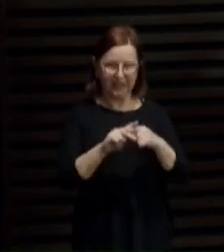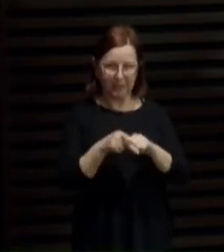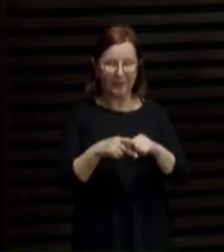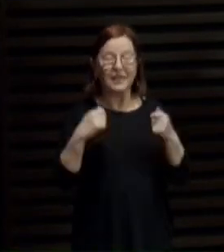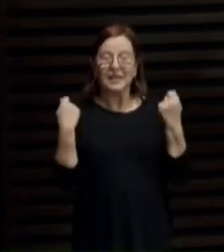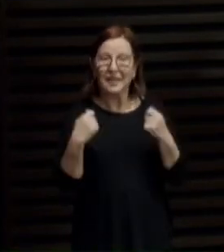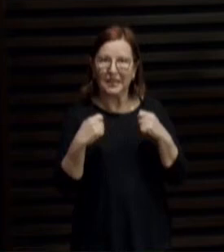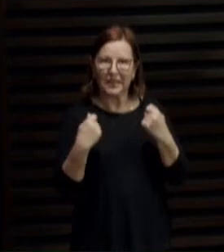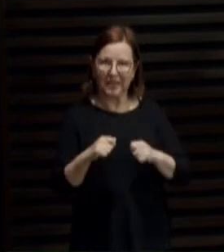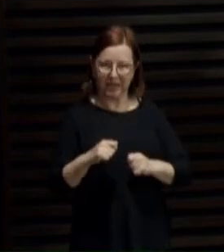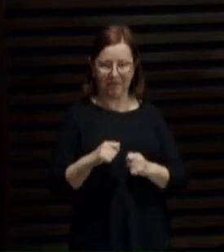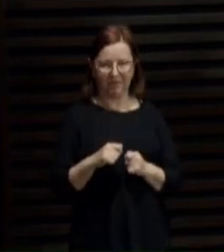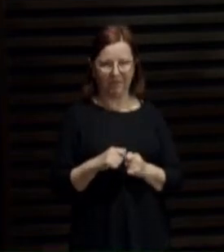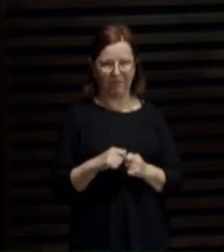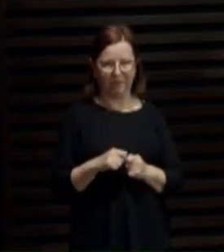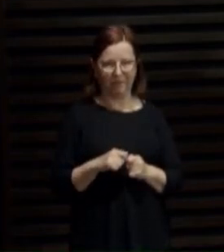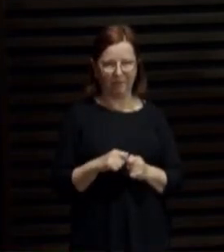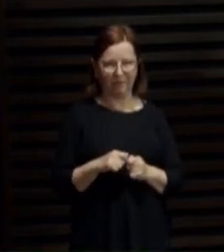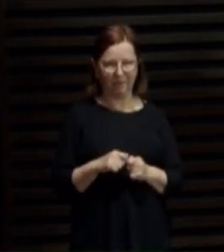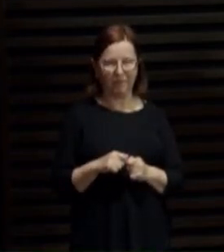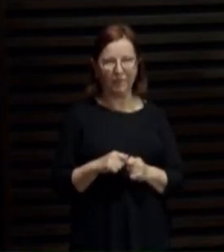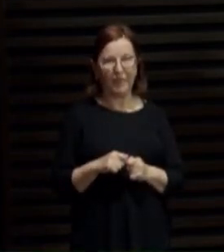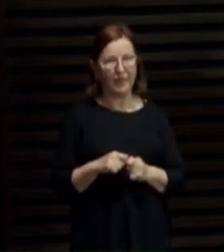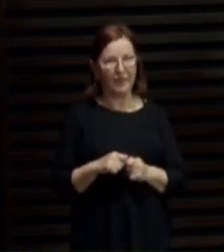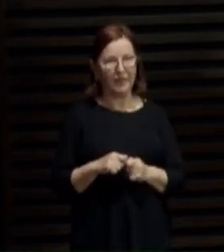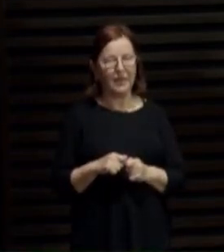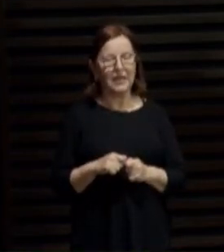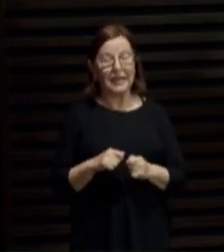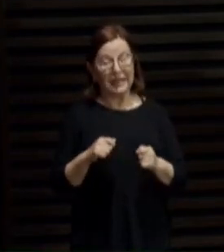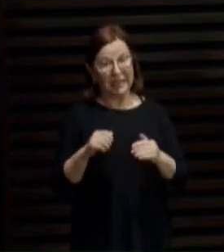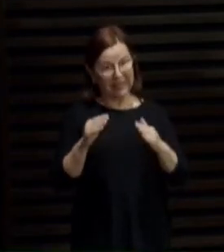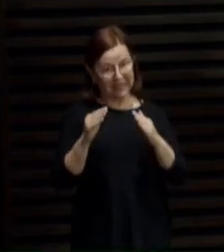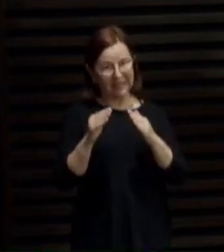É um fator indispensável, tanto na casa,